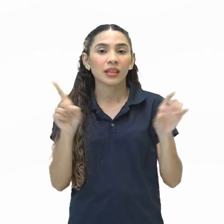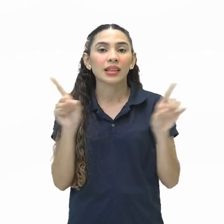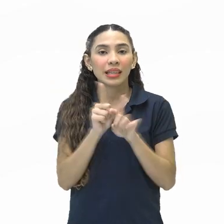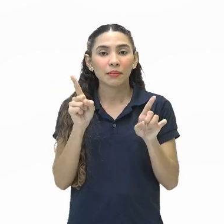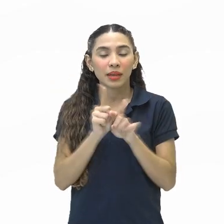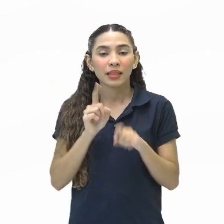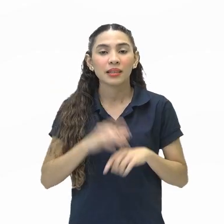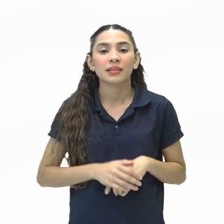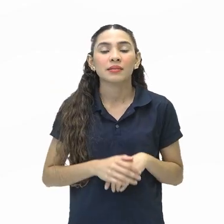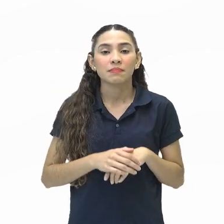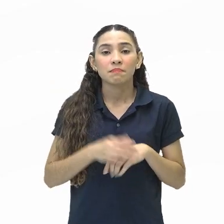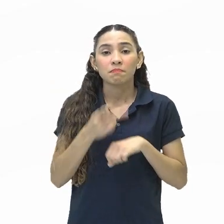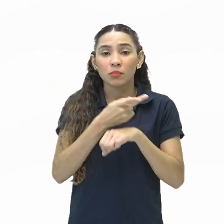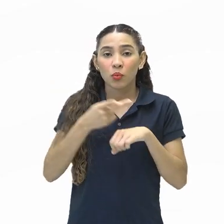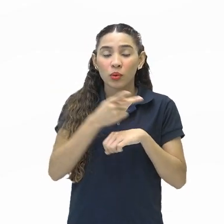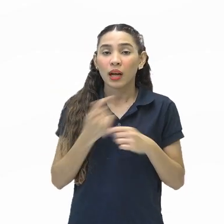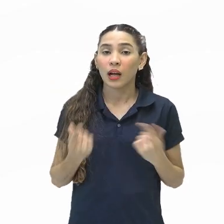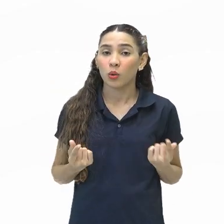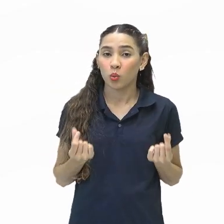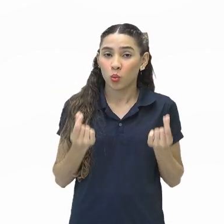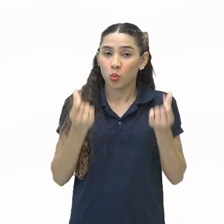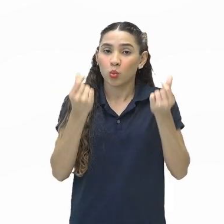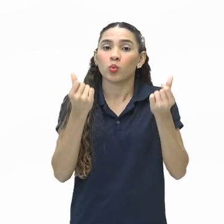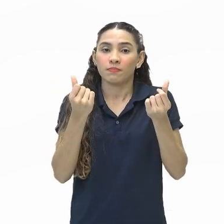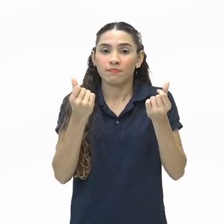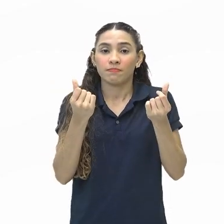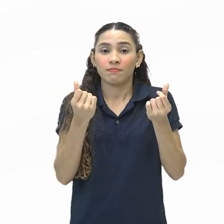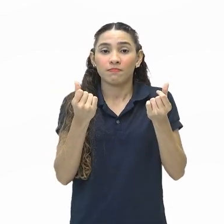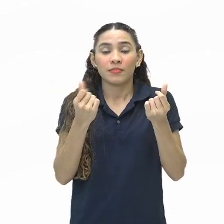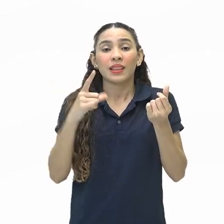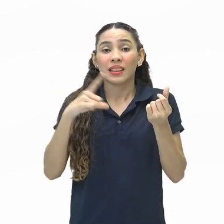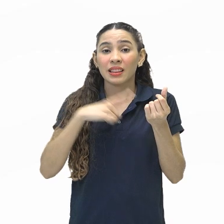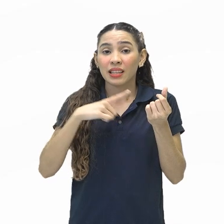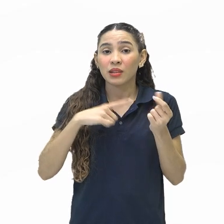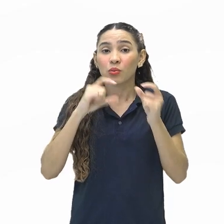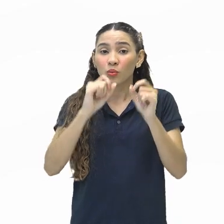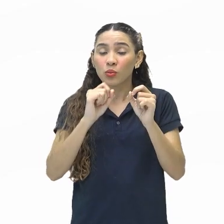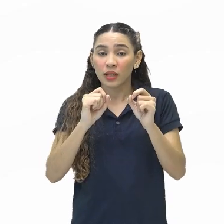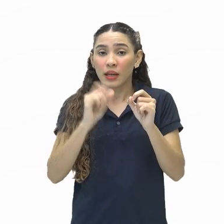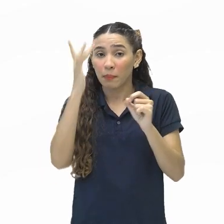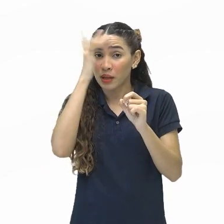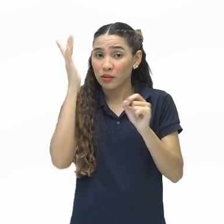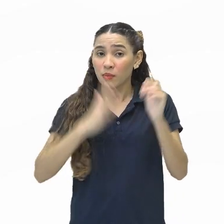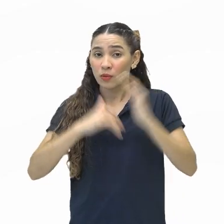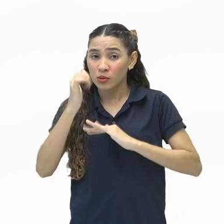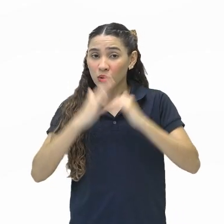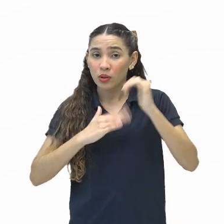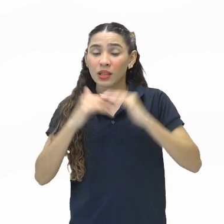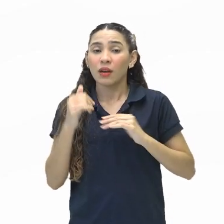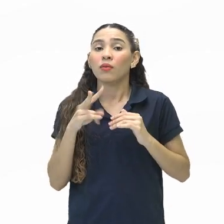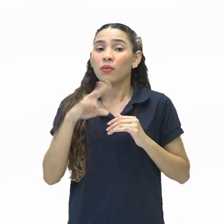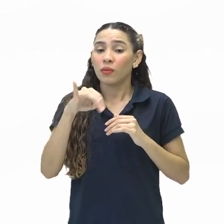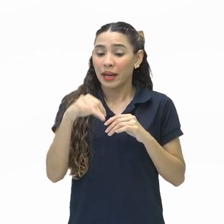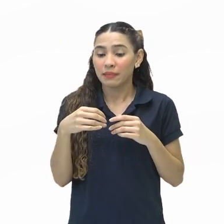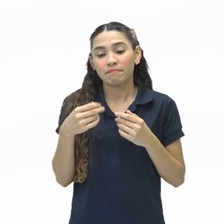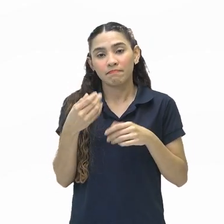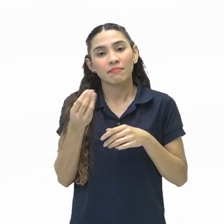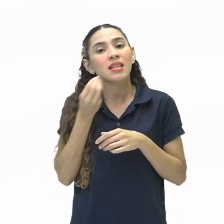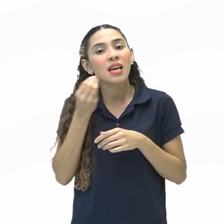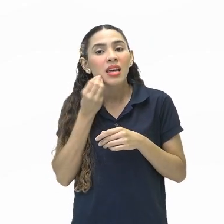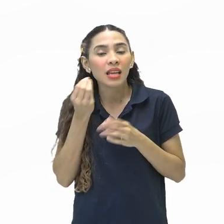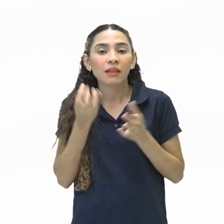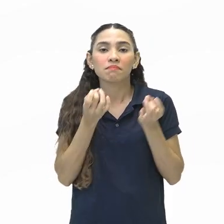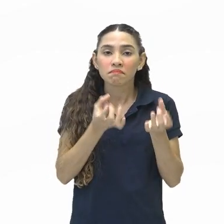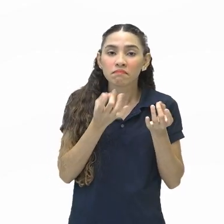também buscar esse lucro em cima do trabalho do ribeirinho, que vai também buscar vender o seu produto,